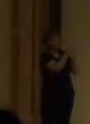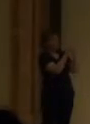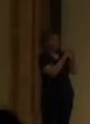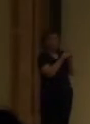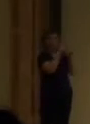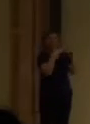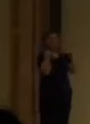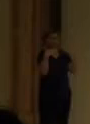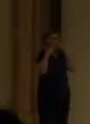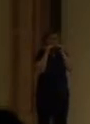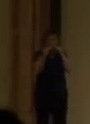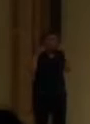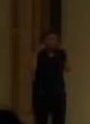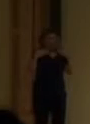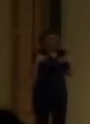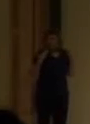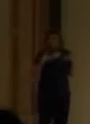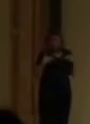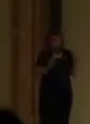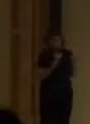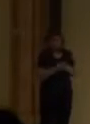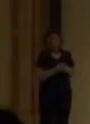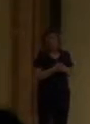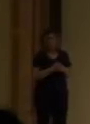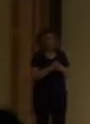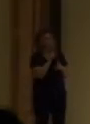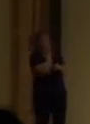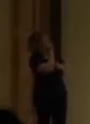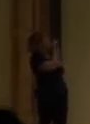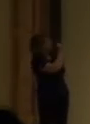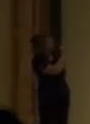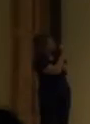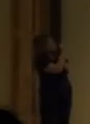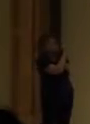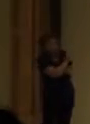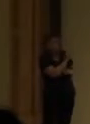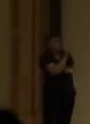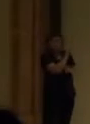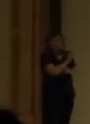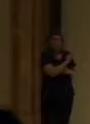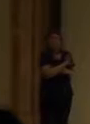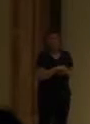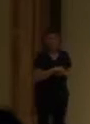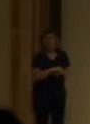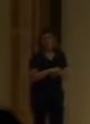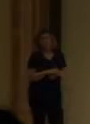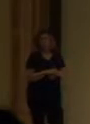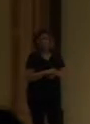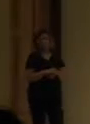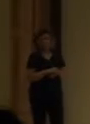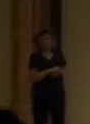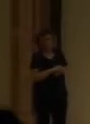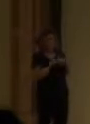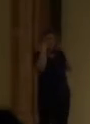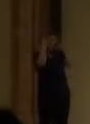partem de uma dúvida, que é saber, à luz da escolástica, à luz do pensamento da Igreja,